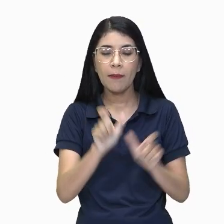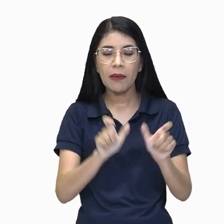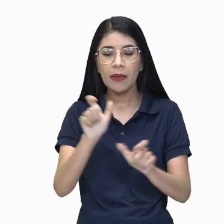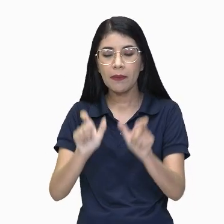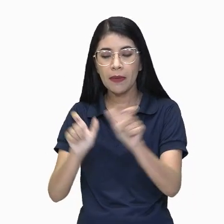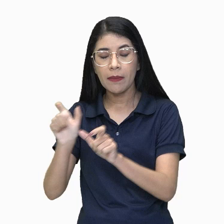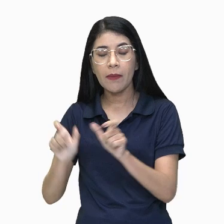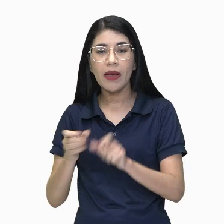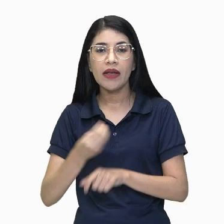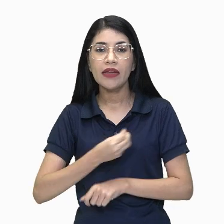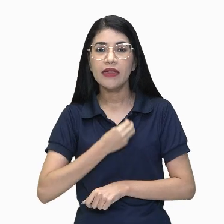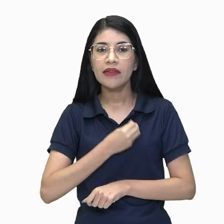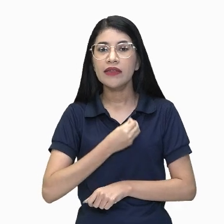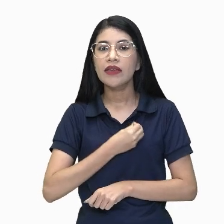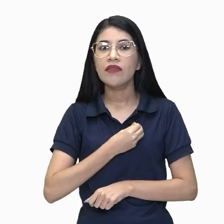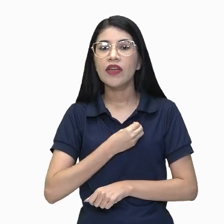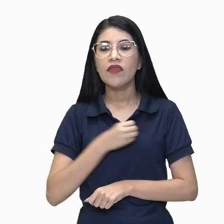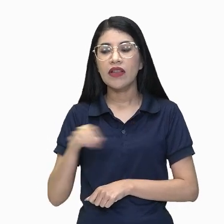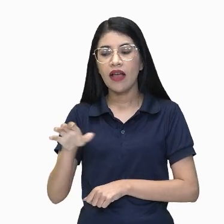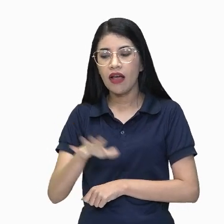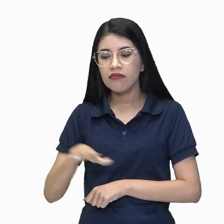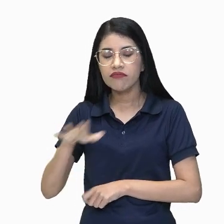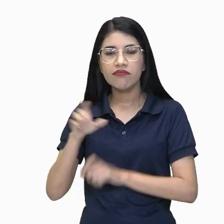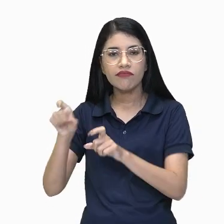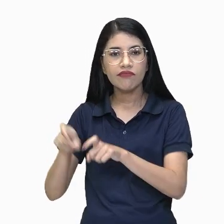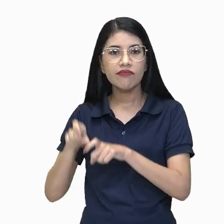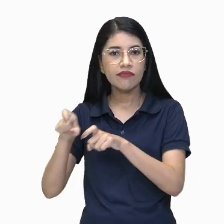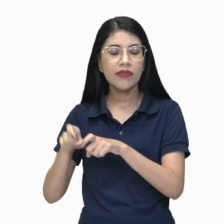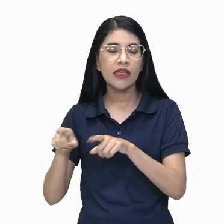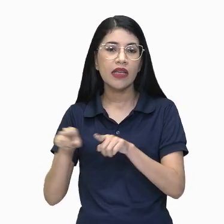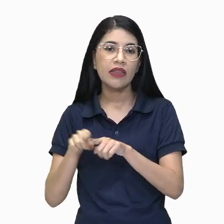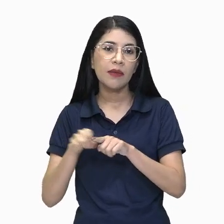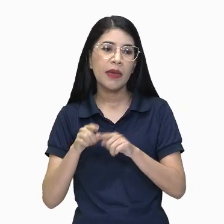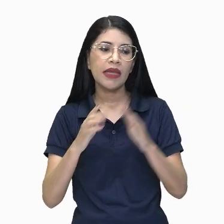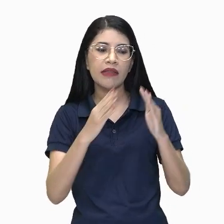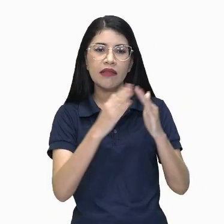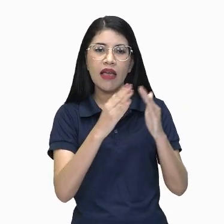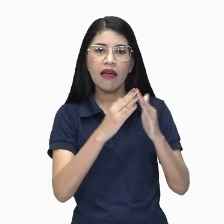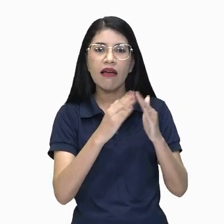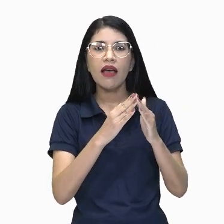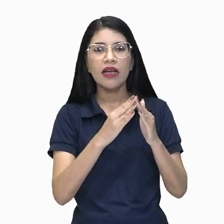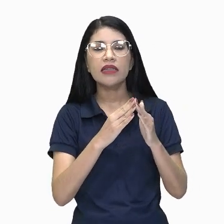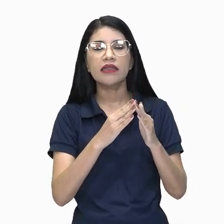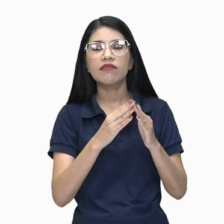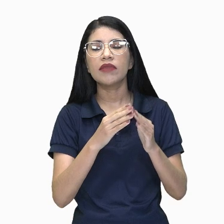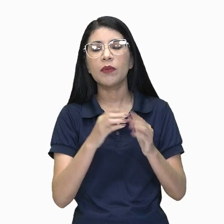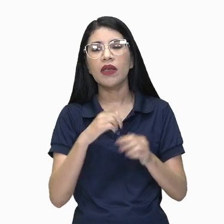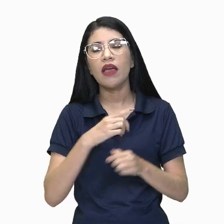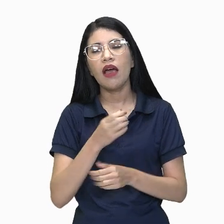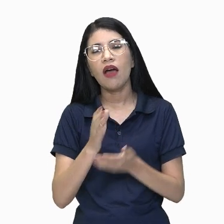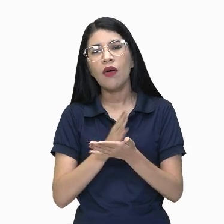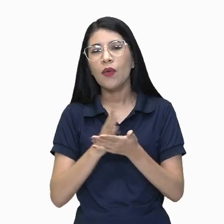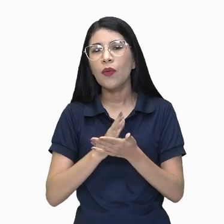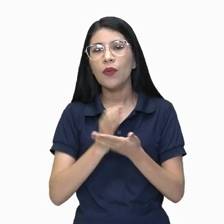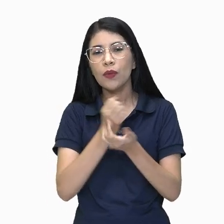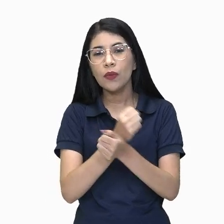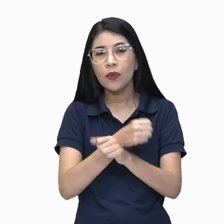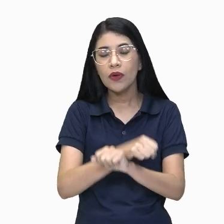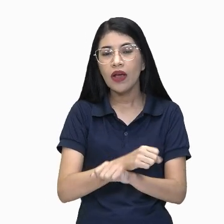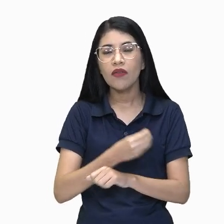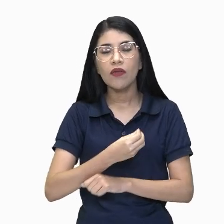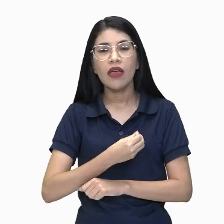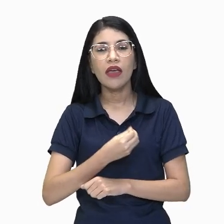vivem nas fazendas, ou então nas casas, né, porque existia também os chamados escravos